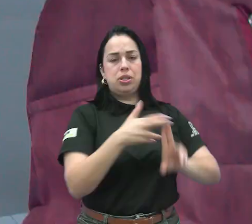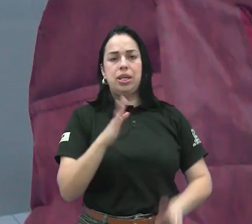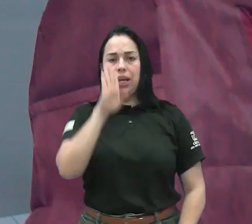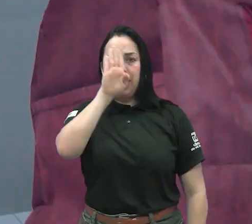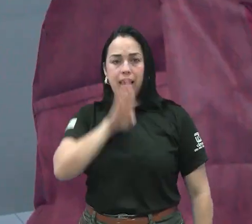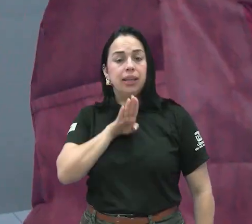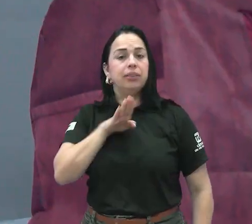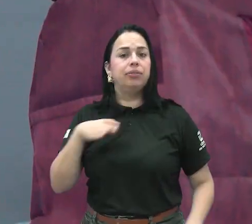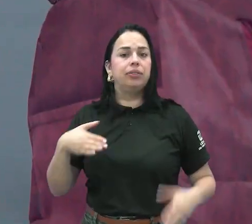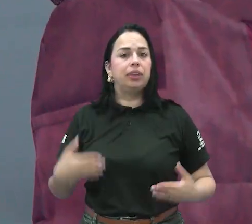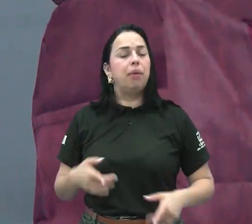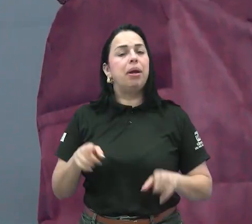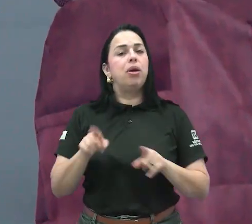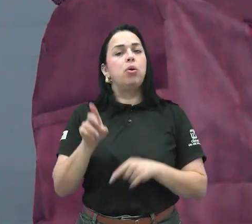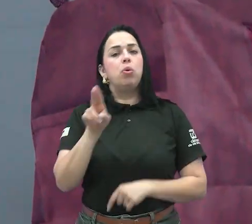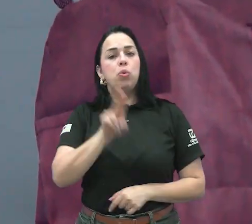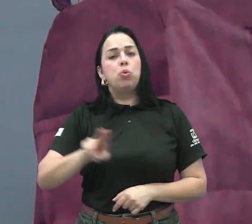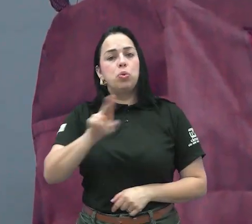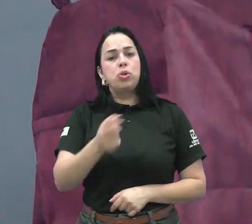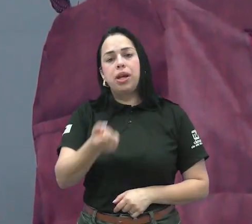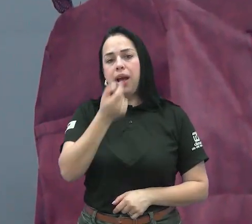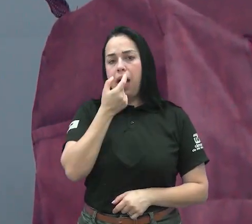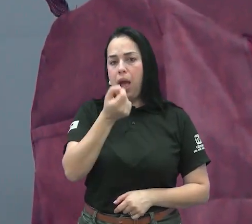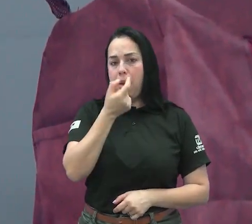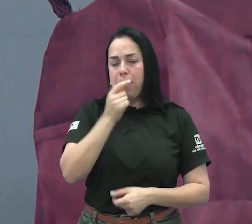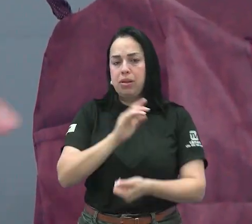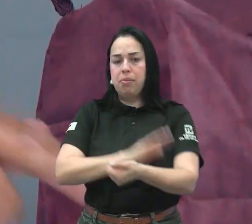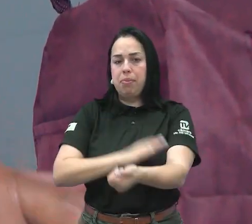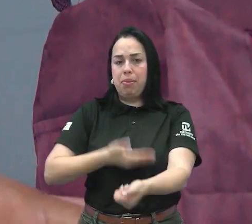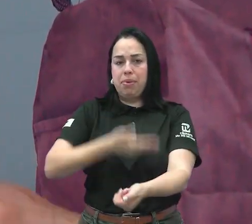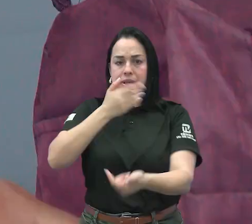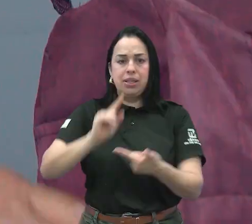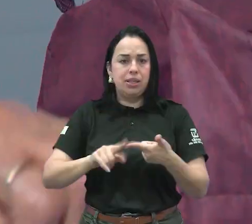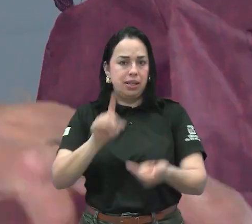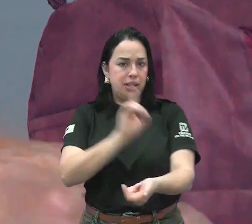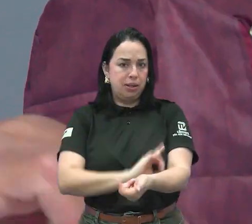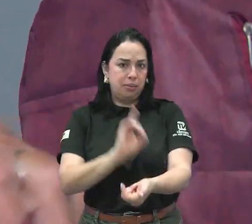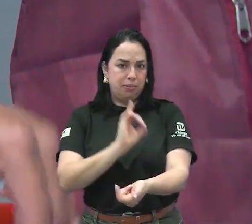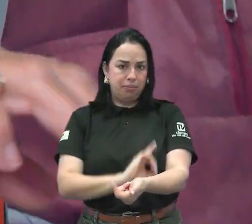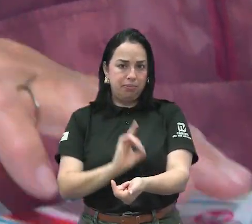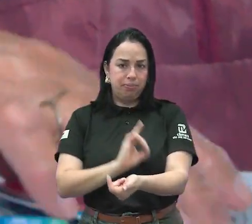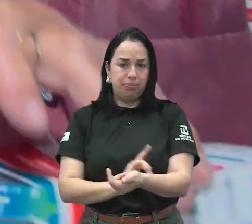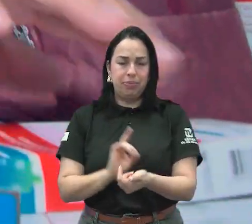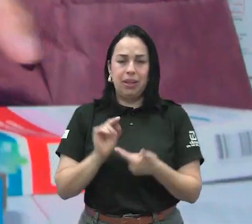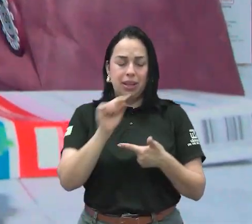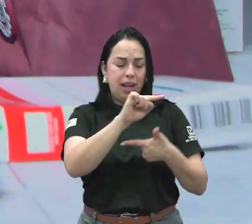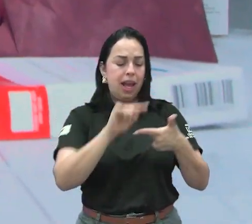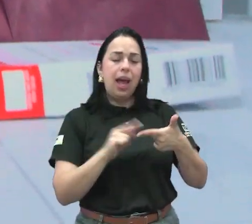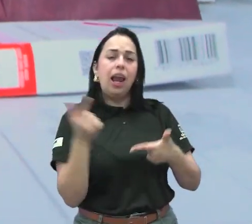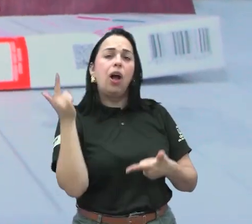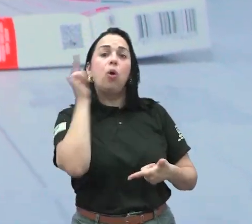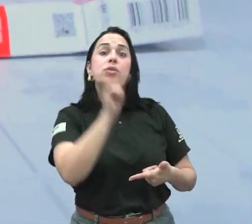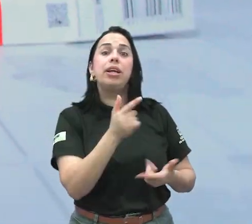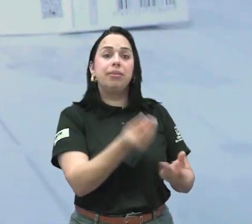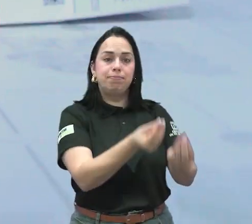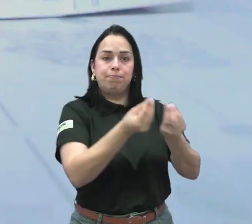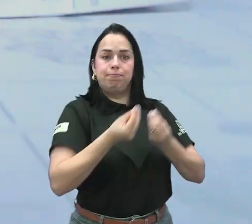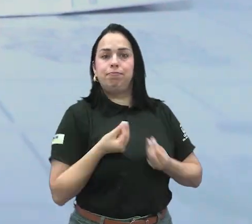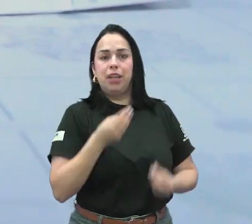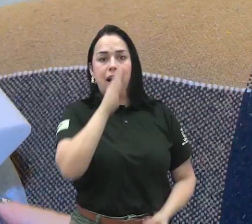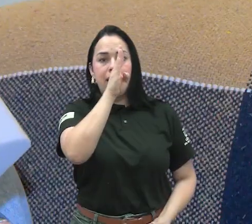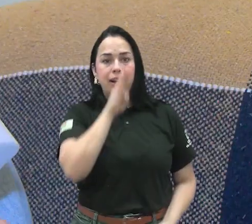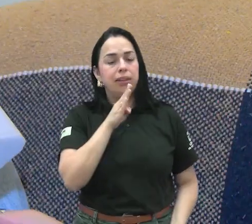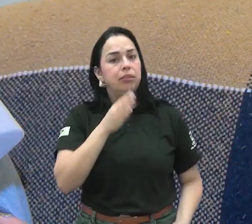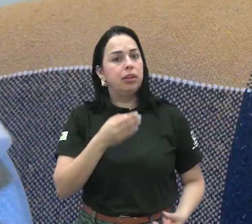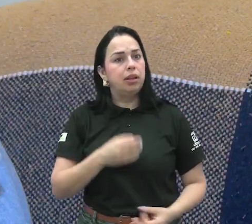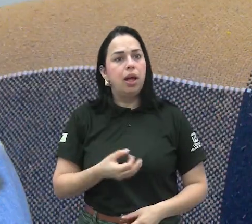serviço. Ela também faz uso de medicamentos controlados para pressão e diabetes, todos adquiridos pelo